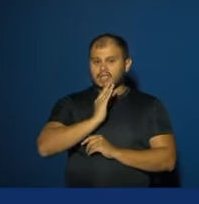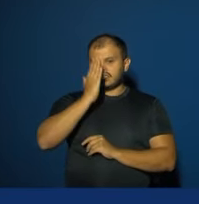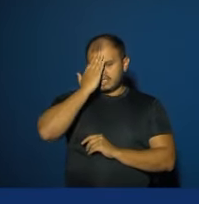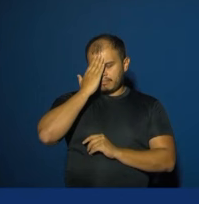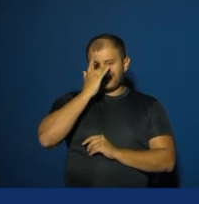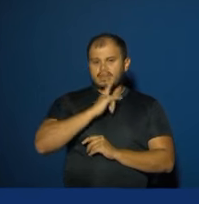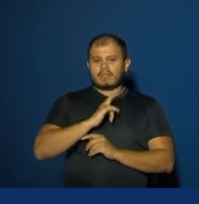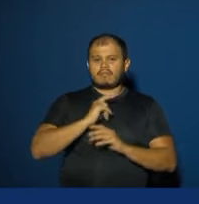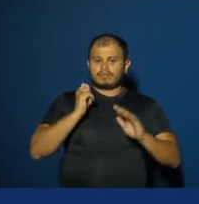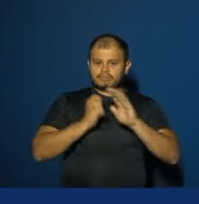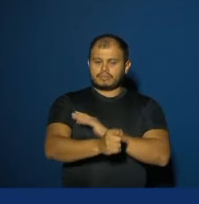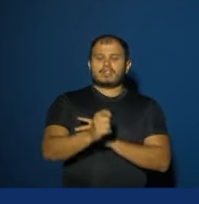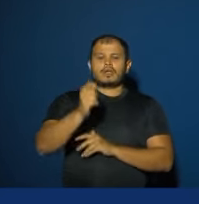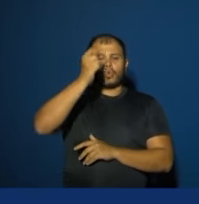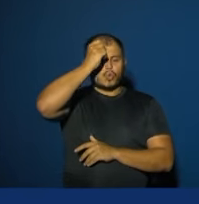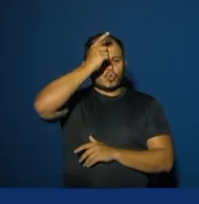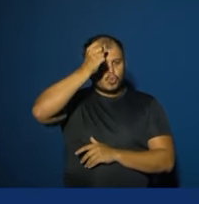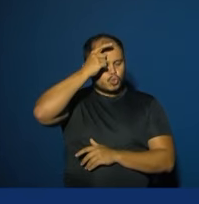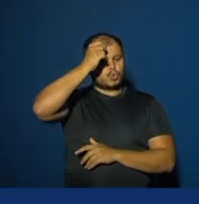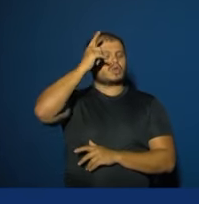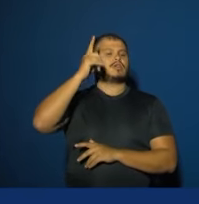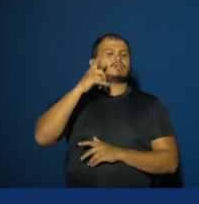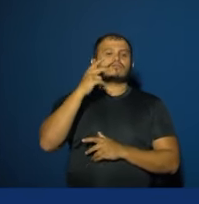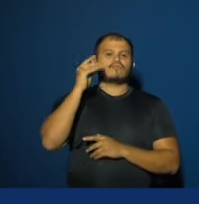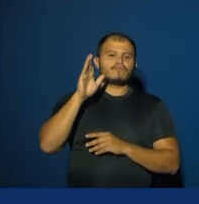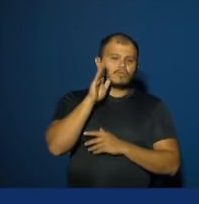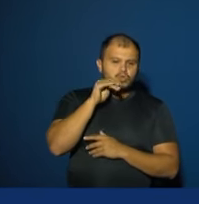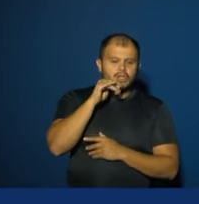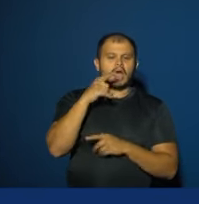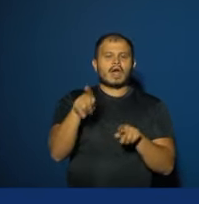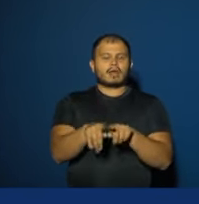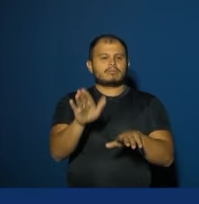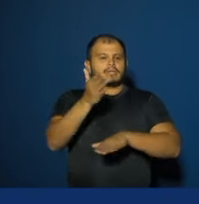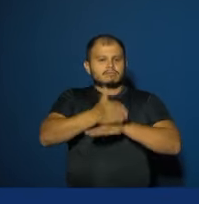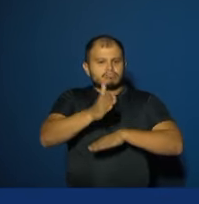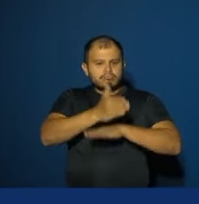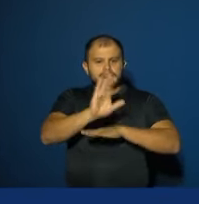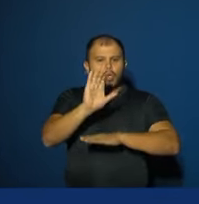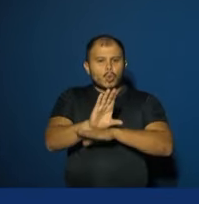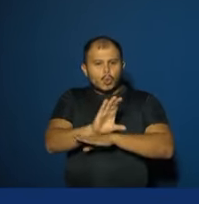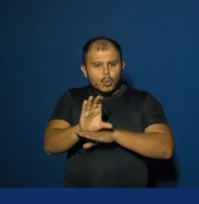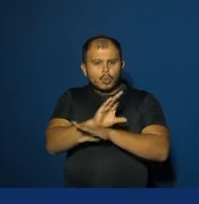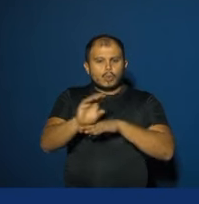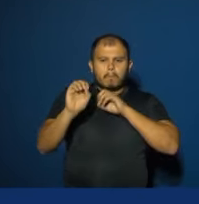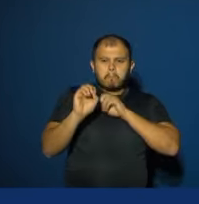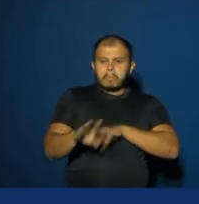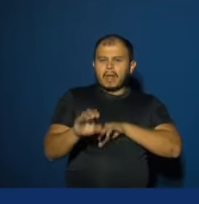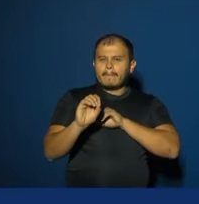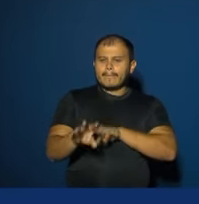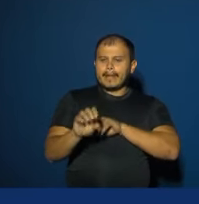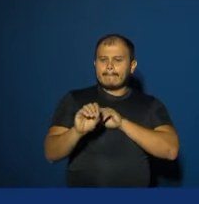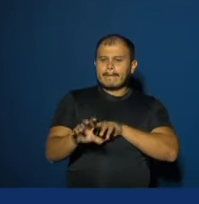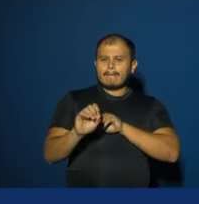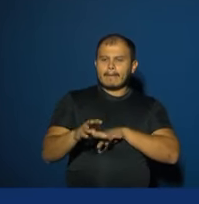investiu na cultura dos funcionários sempre investiu em treinamento sempre investiu em escola sempre investiu e temos uma um